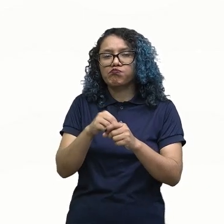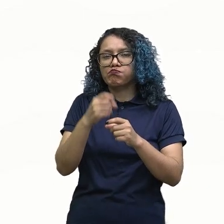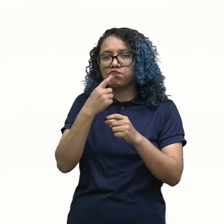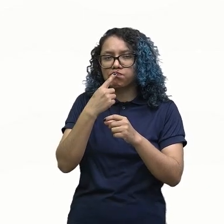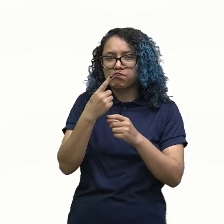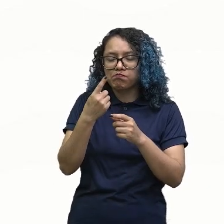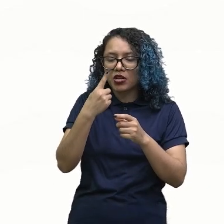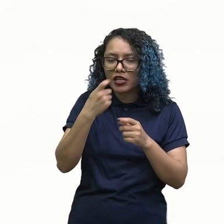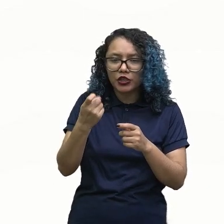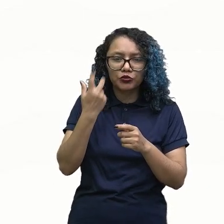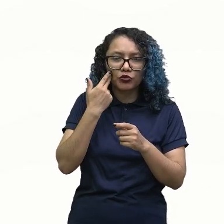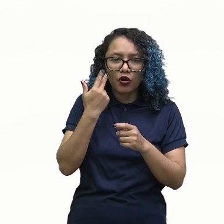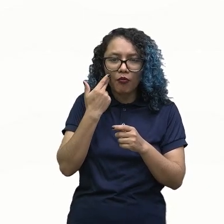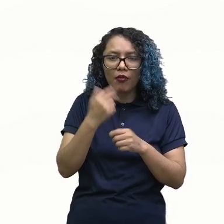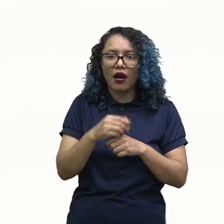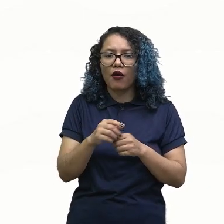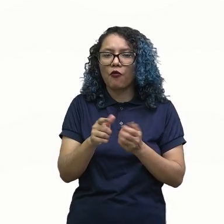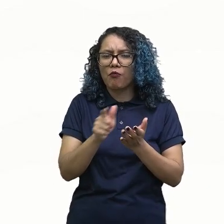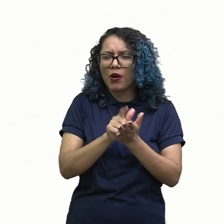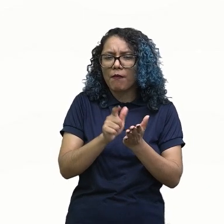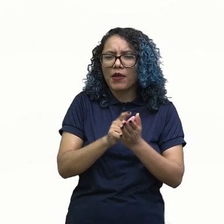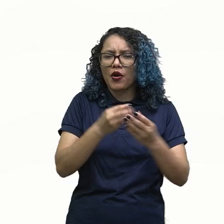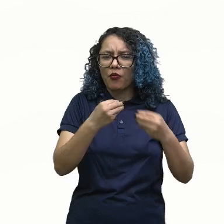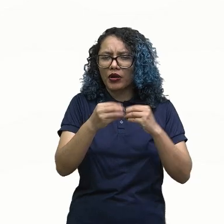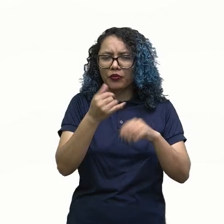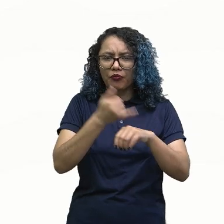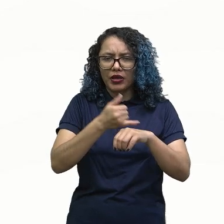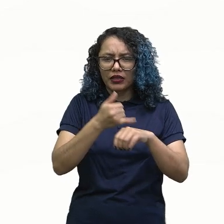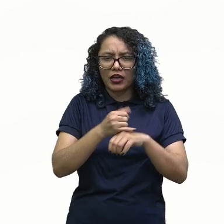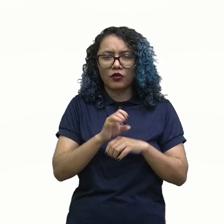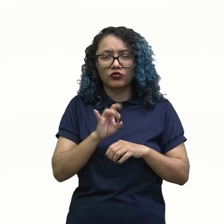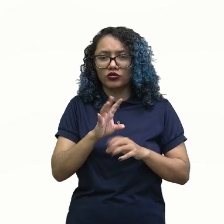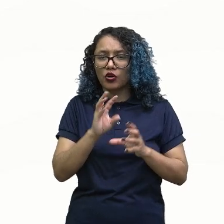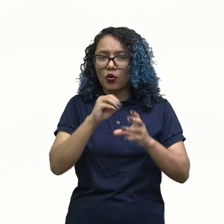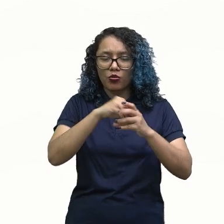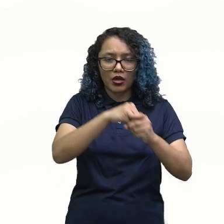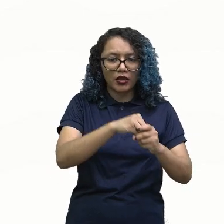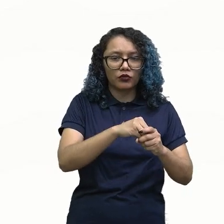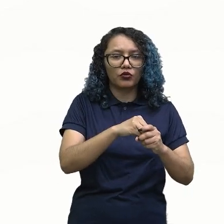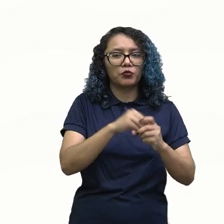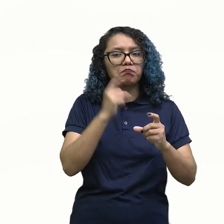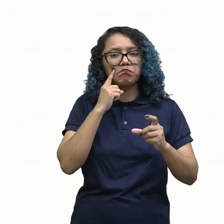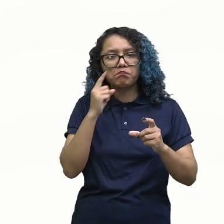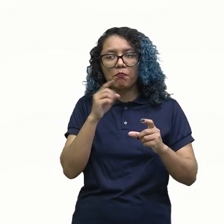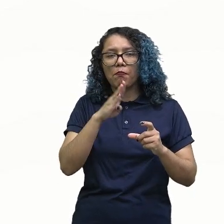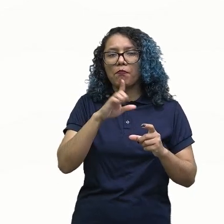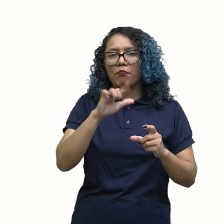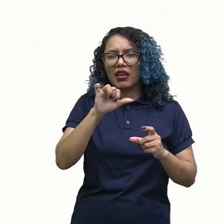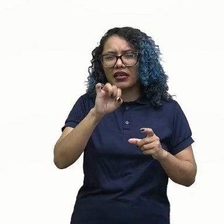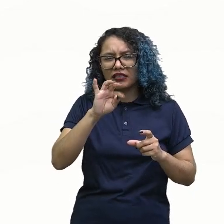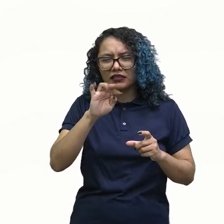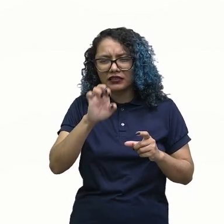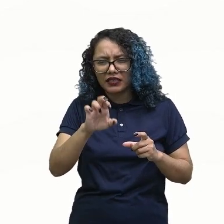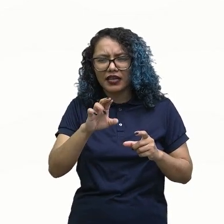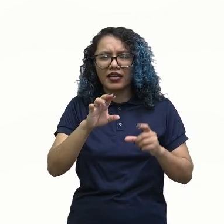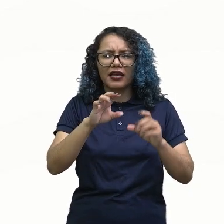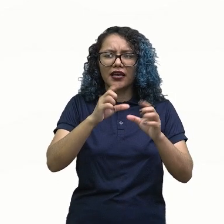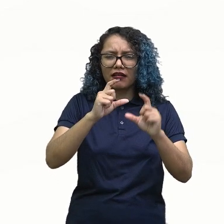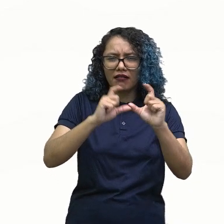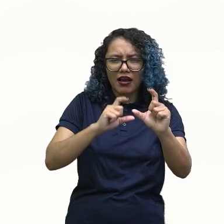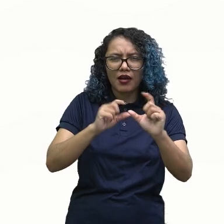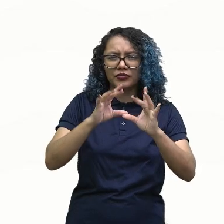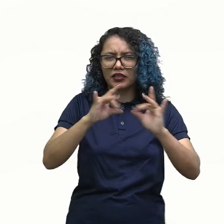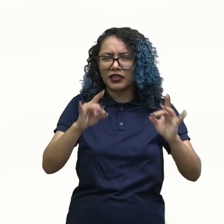tá? Descartando apenas blisters, cápsulas, líquidos e etc, tá? Então note que